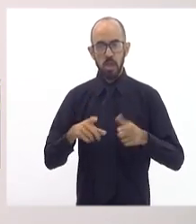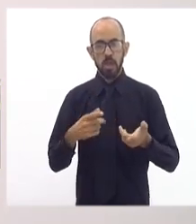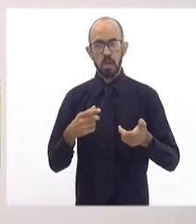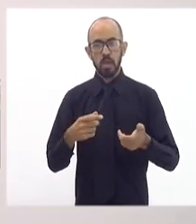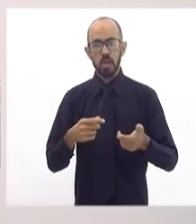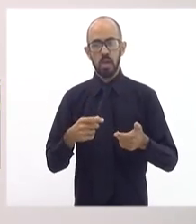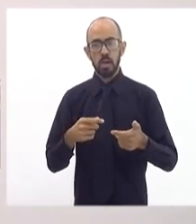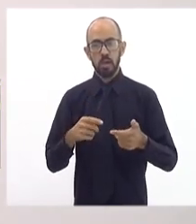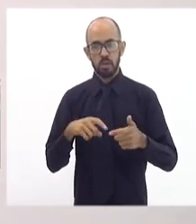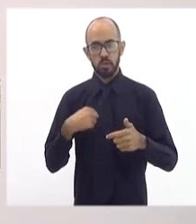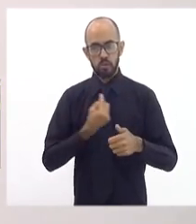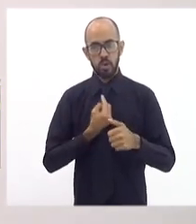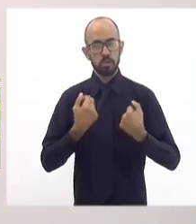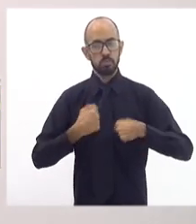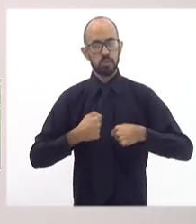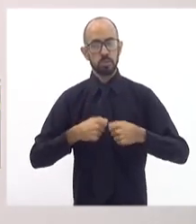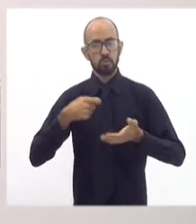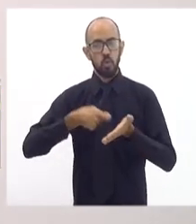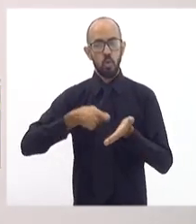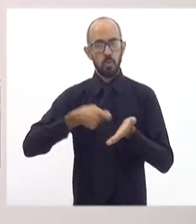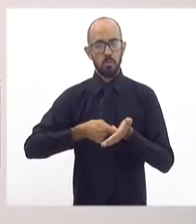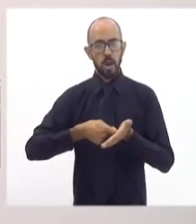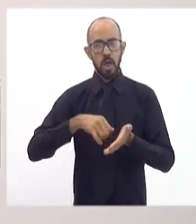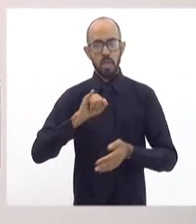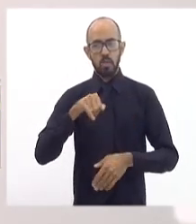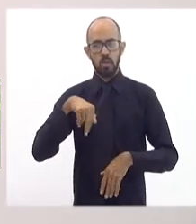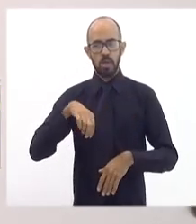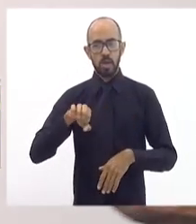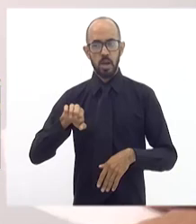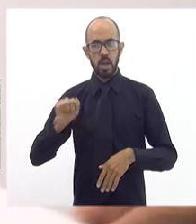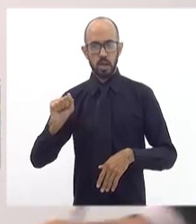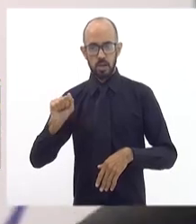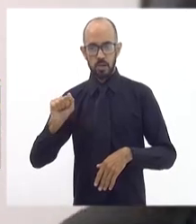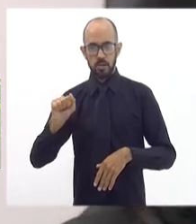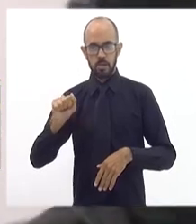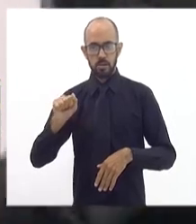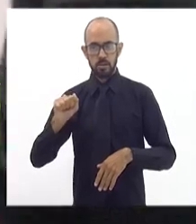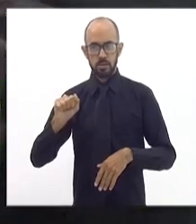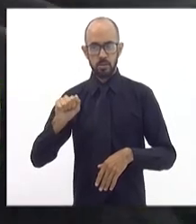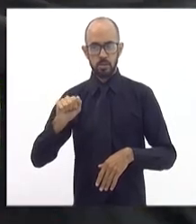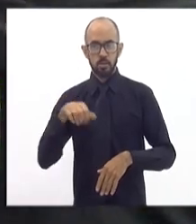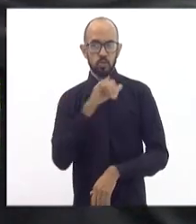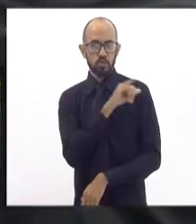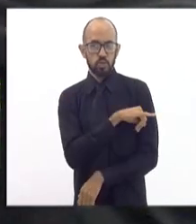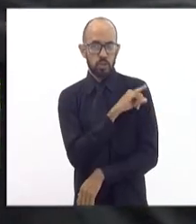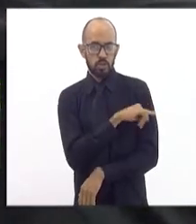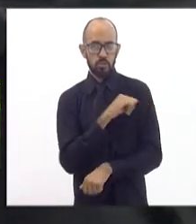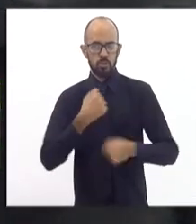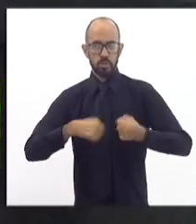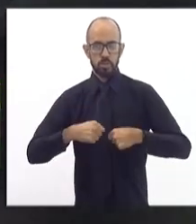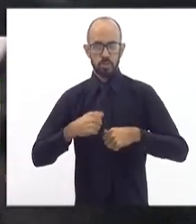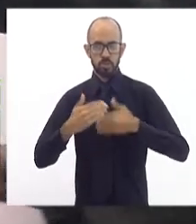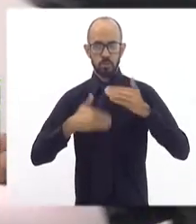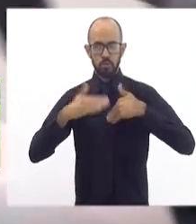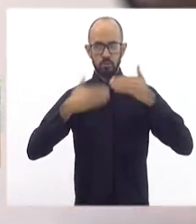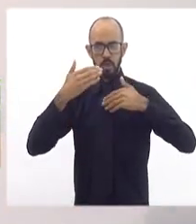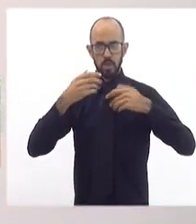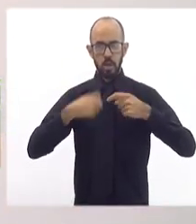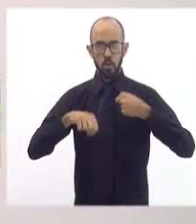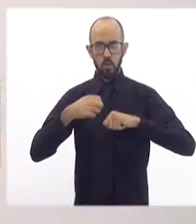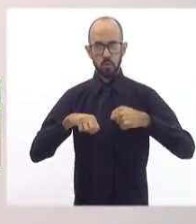é que a gente cobra do ideia o Rio de Janeiro precisa de desenvolvimento econômico mas também a gente precisa